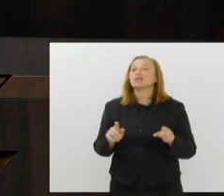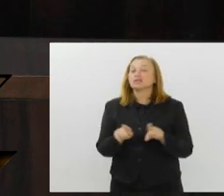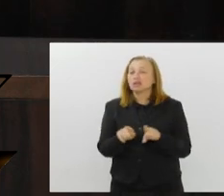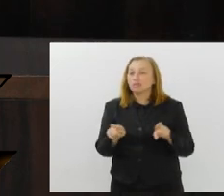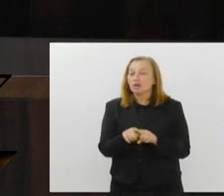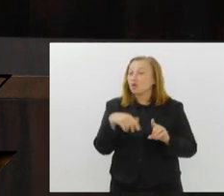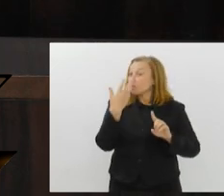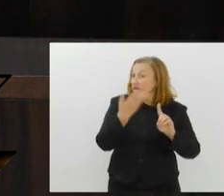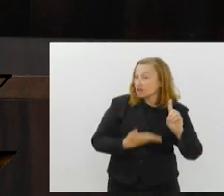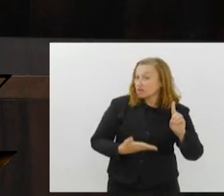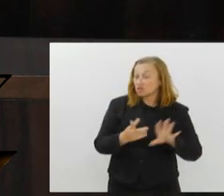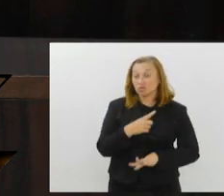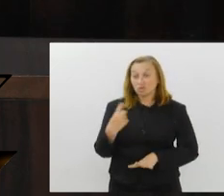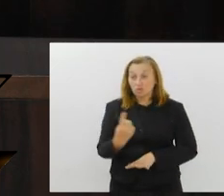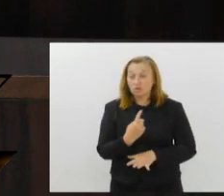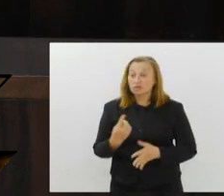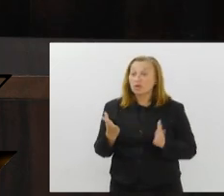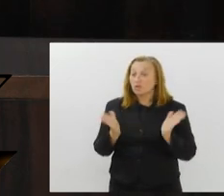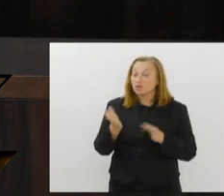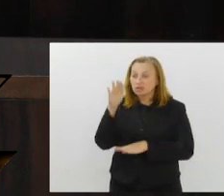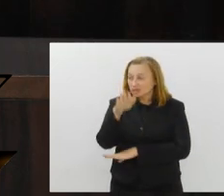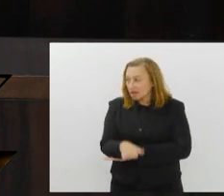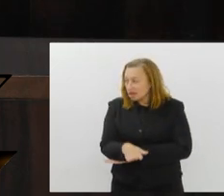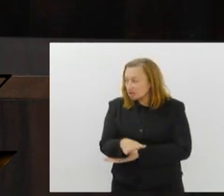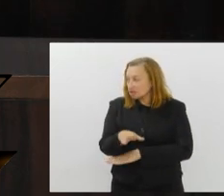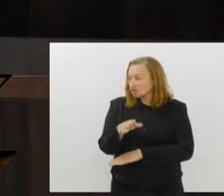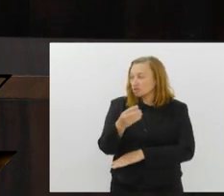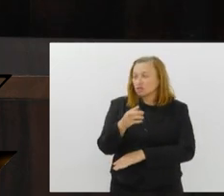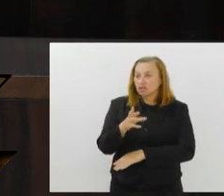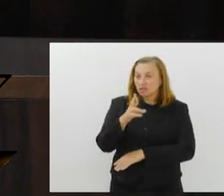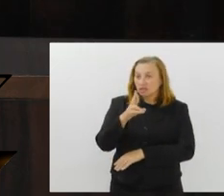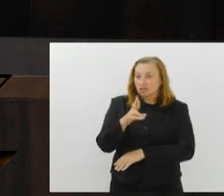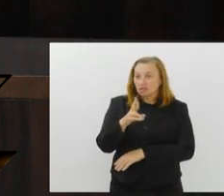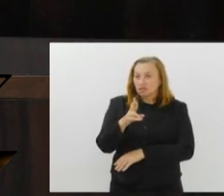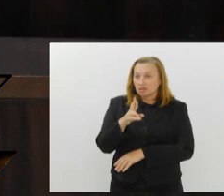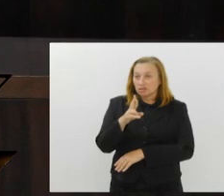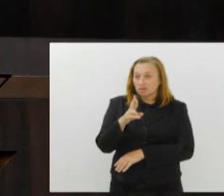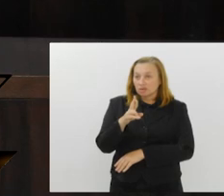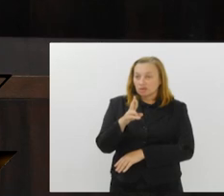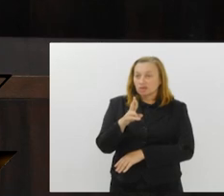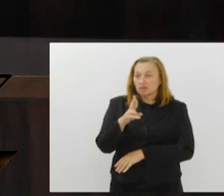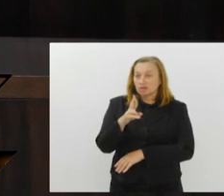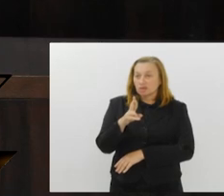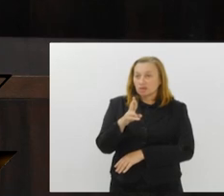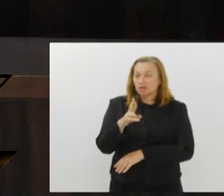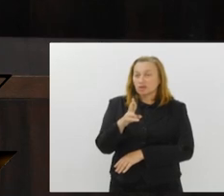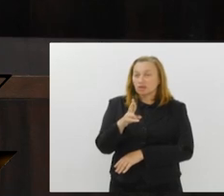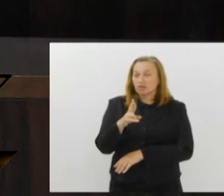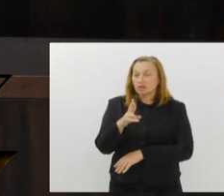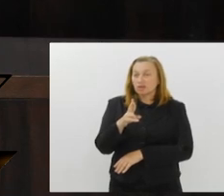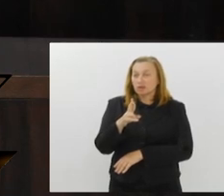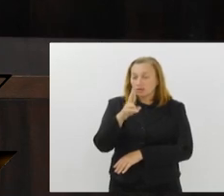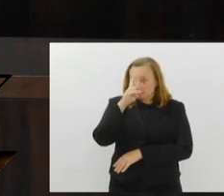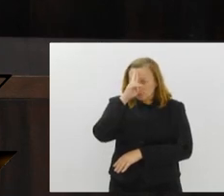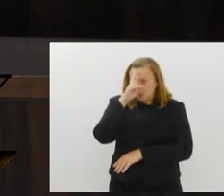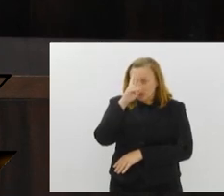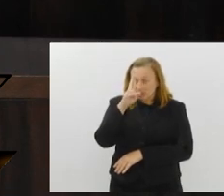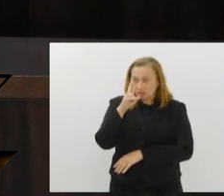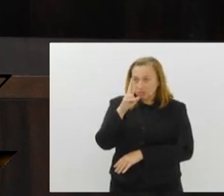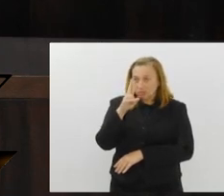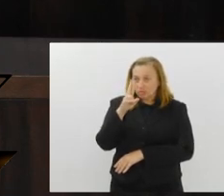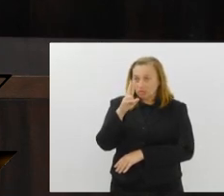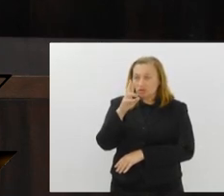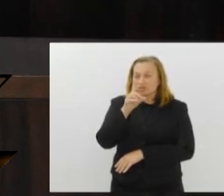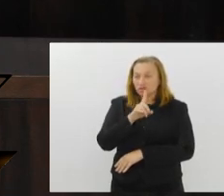homenagem e nesse programa Hoje de tarde meio-dia eu lembrava que eu dei muito poucas medalhas